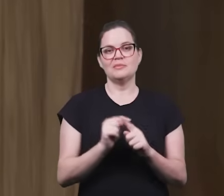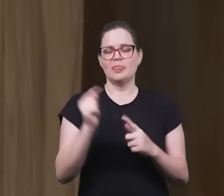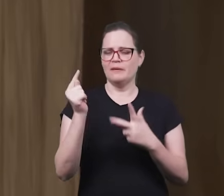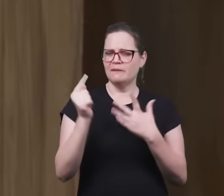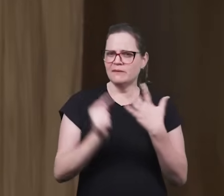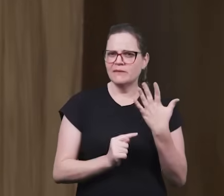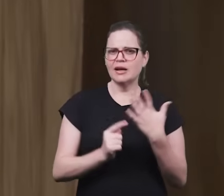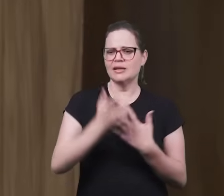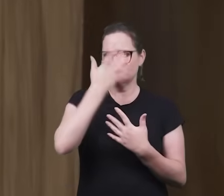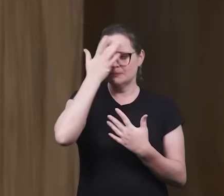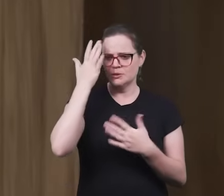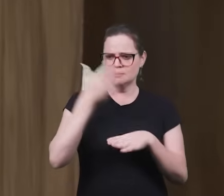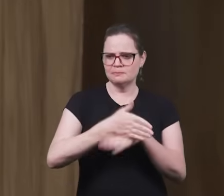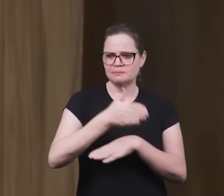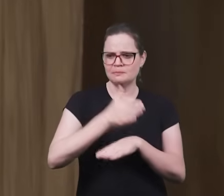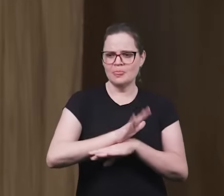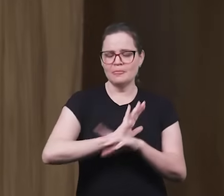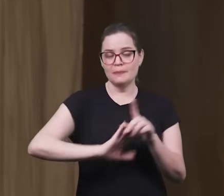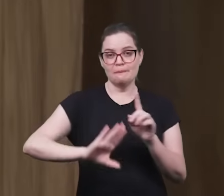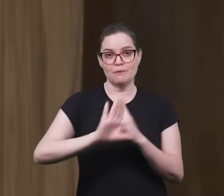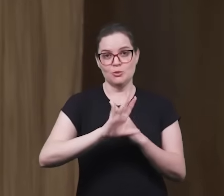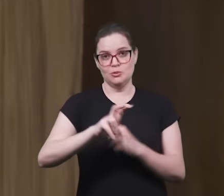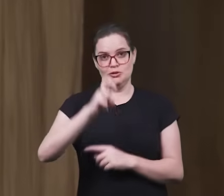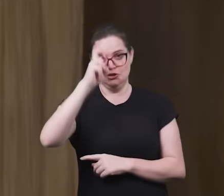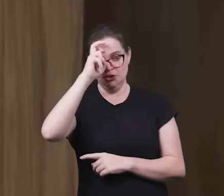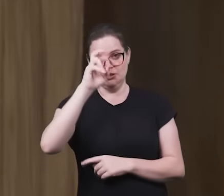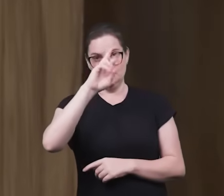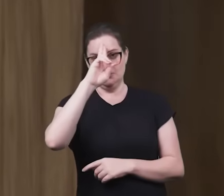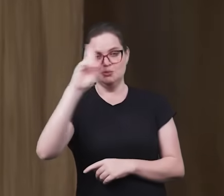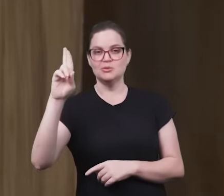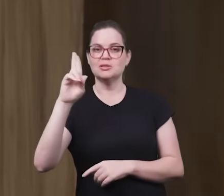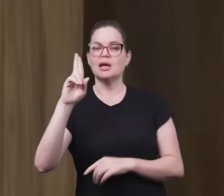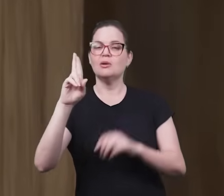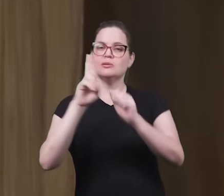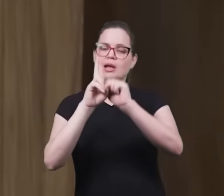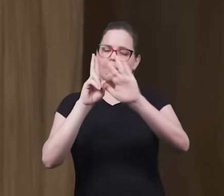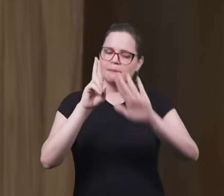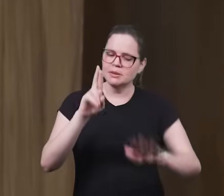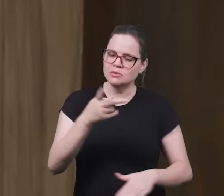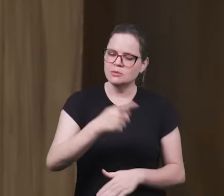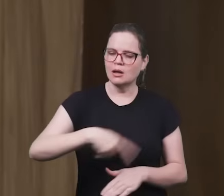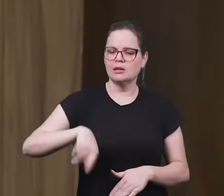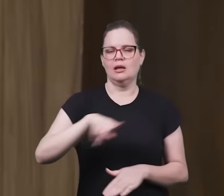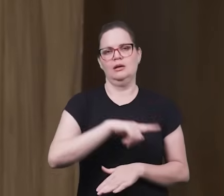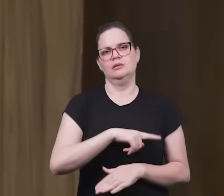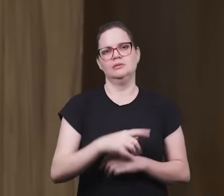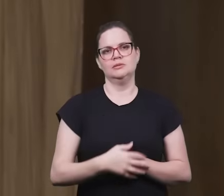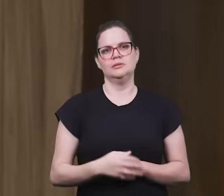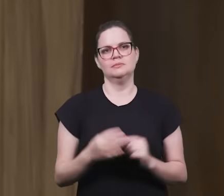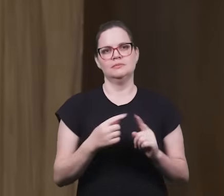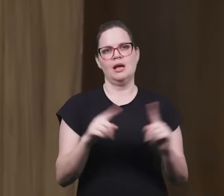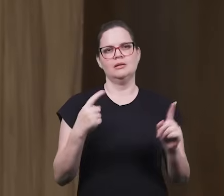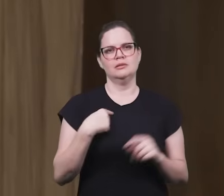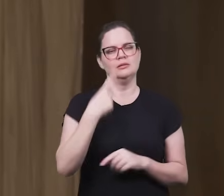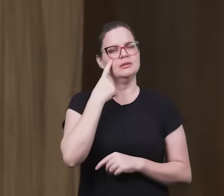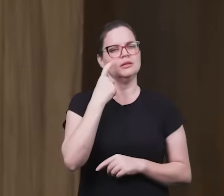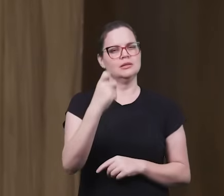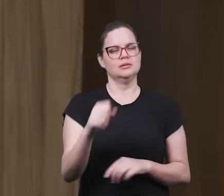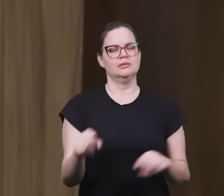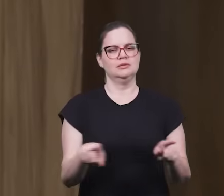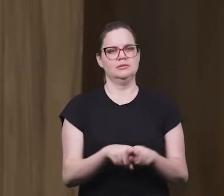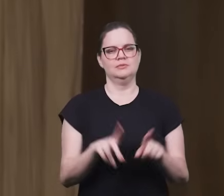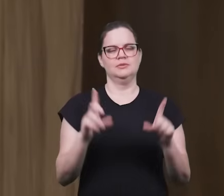têm recebido muitas bênçãos neste culto nas quintas-feiras. Agora é interessante aqui